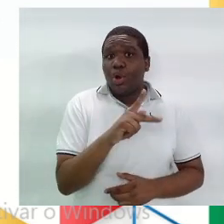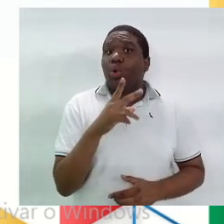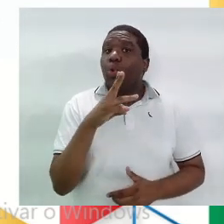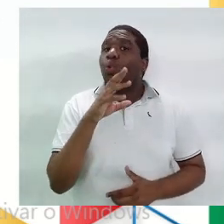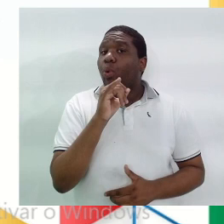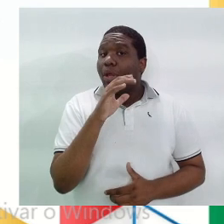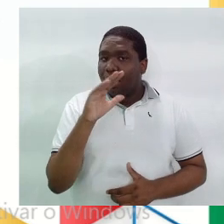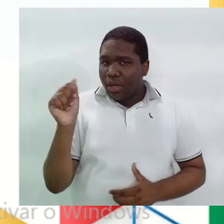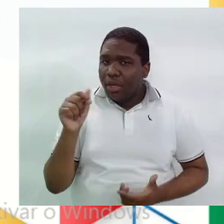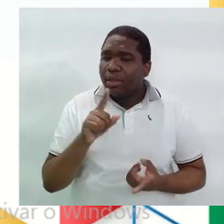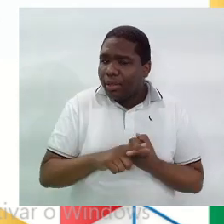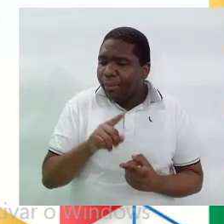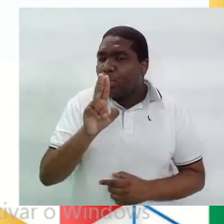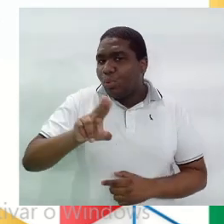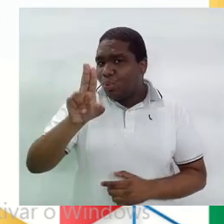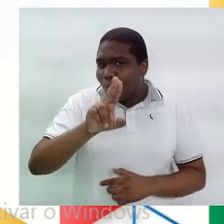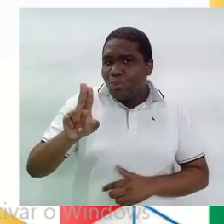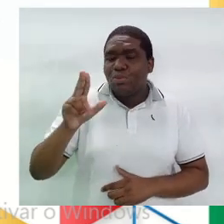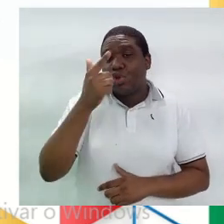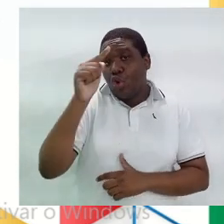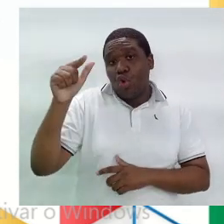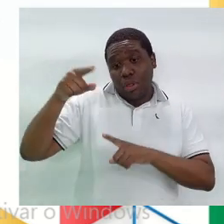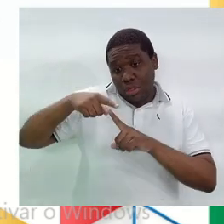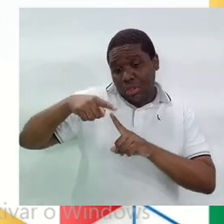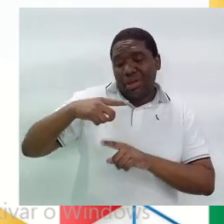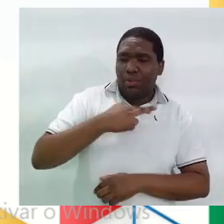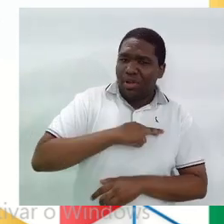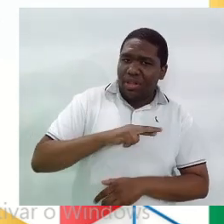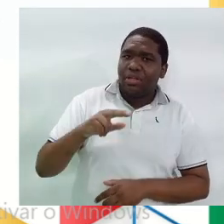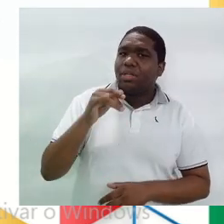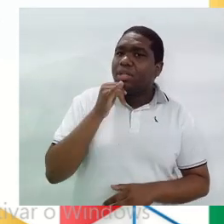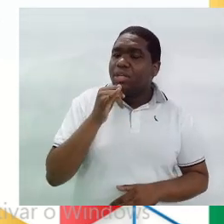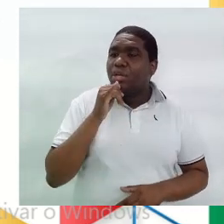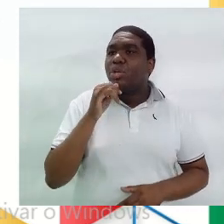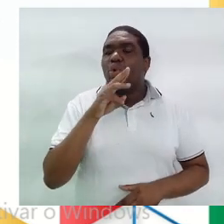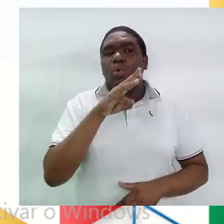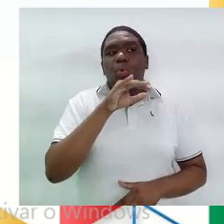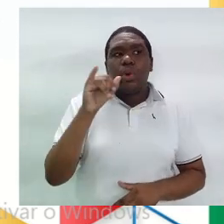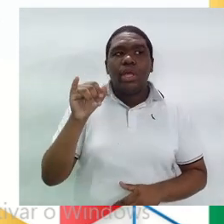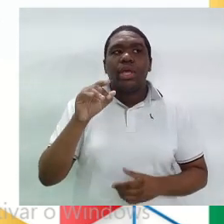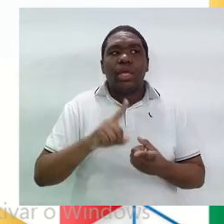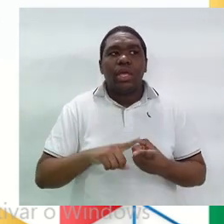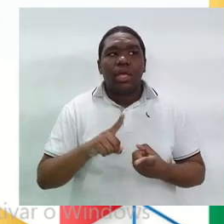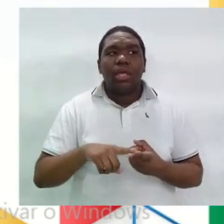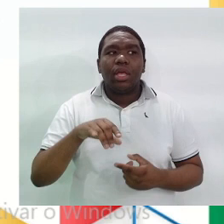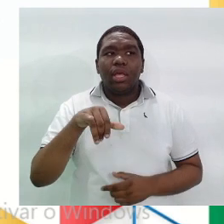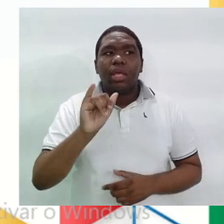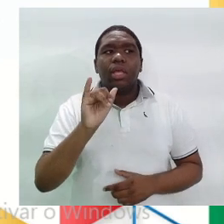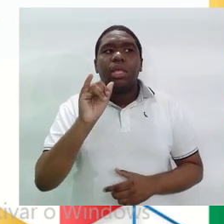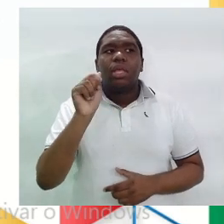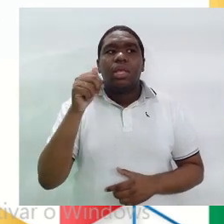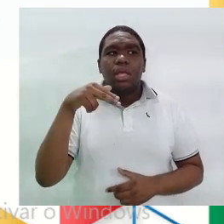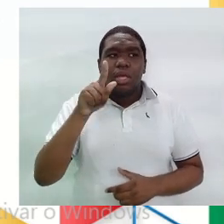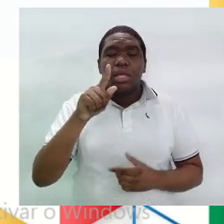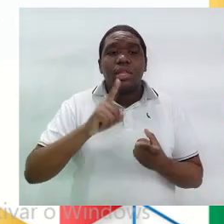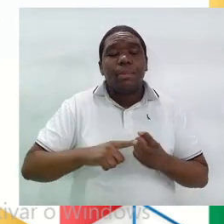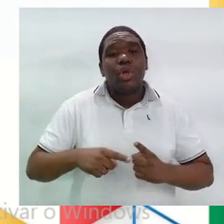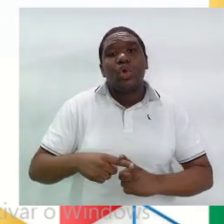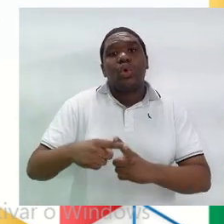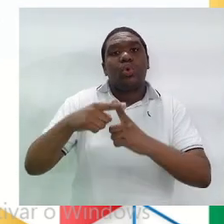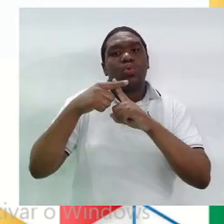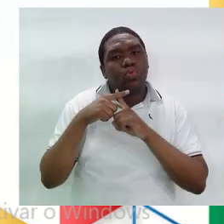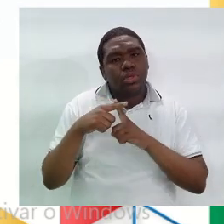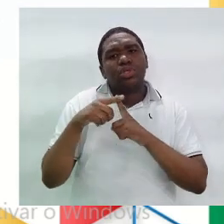também se utiliza de símbolos de outras religiões, como o Yin e Yang, ou ainda a cruz egípcias, em